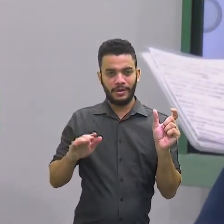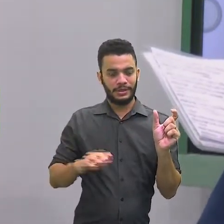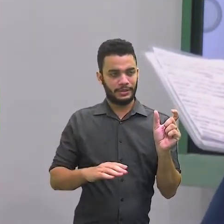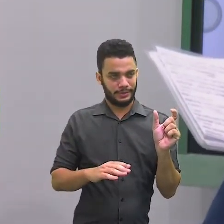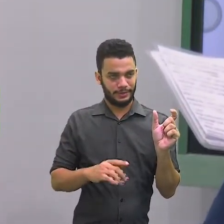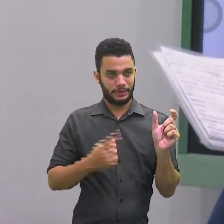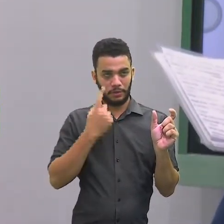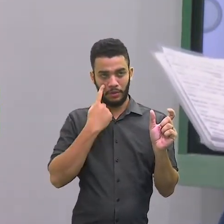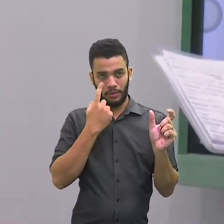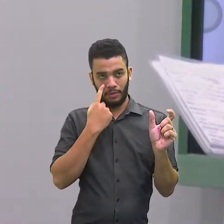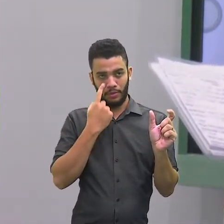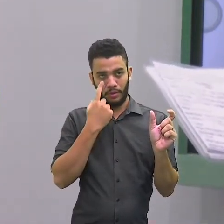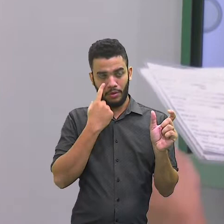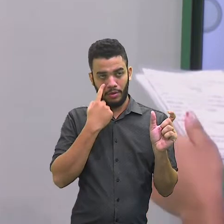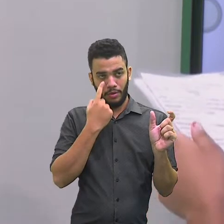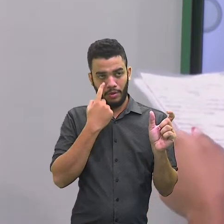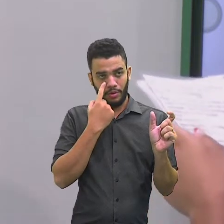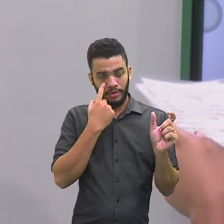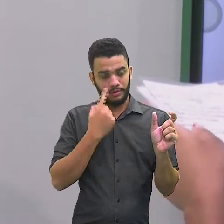Estremecerem.